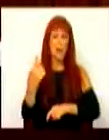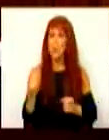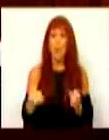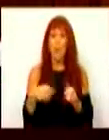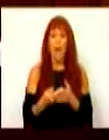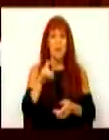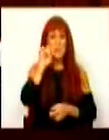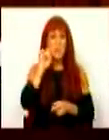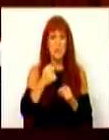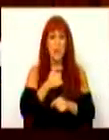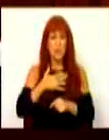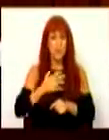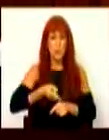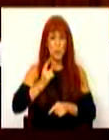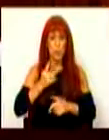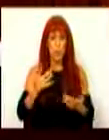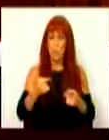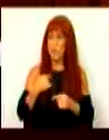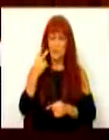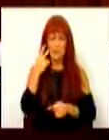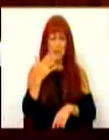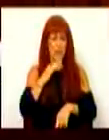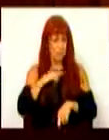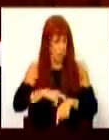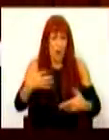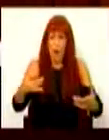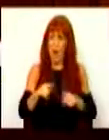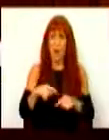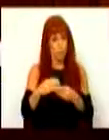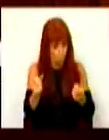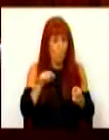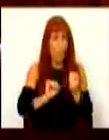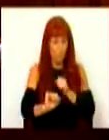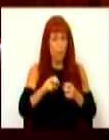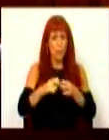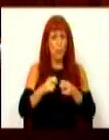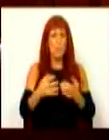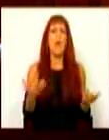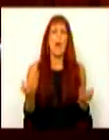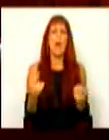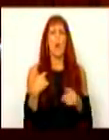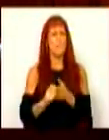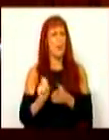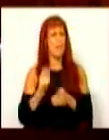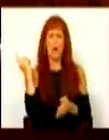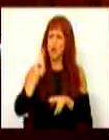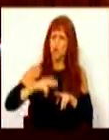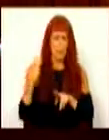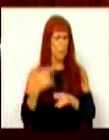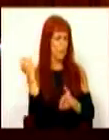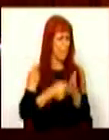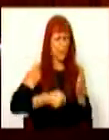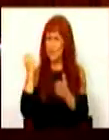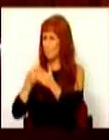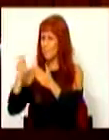nenhuma segurança às empresas de que têm em tempo útil o seu caso resolvido e muitas vezes estão a pagar duplamente os impostos.